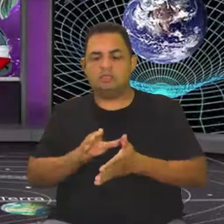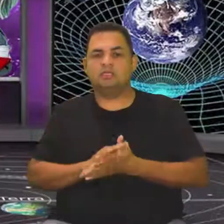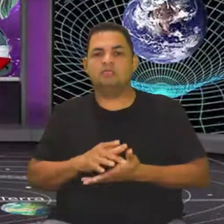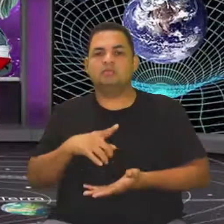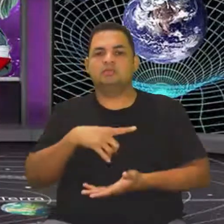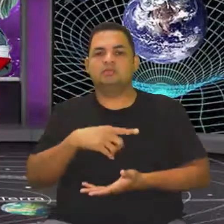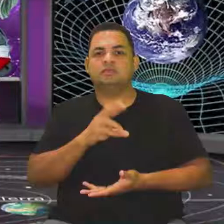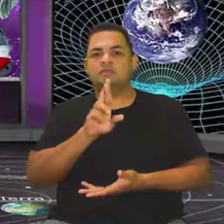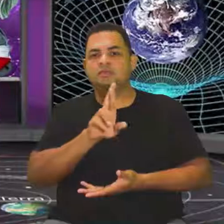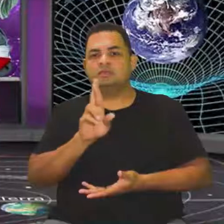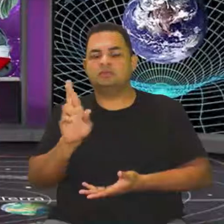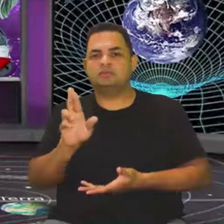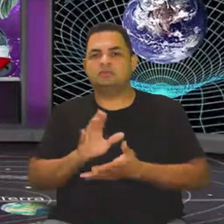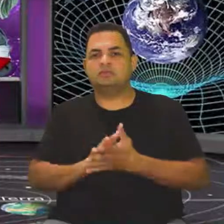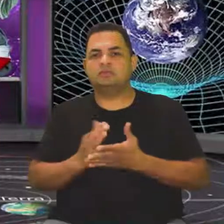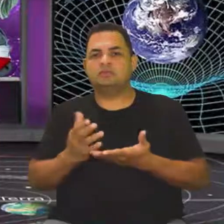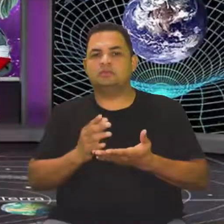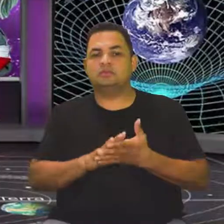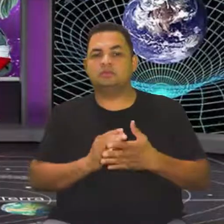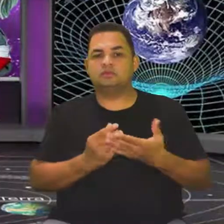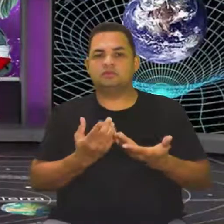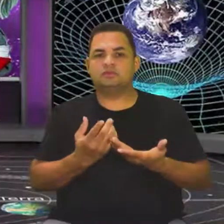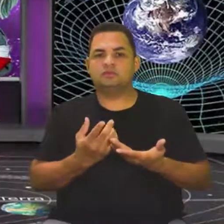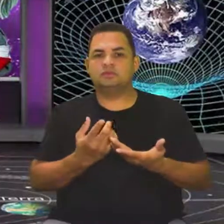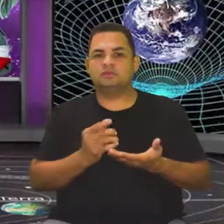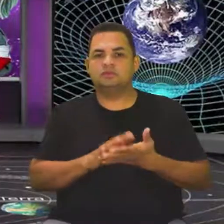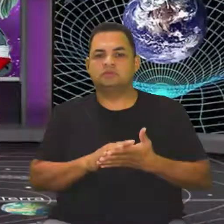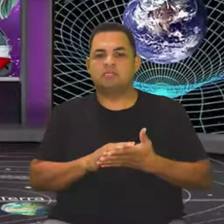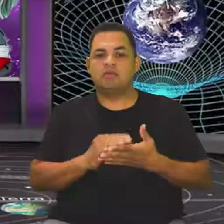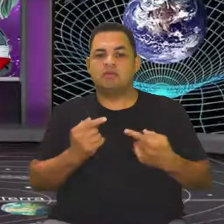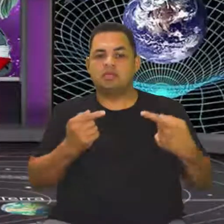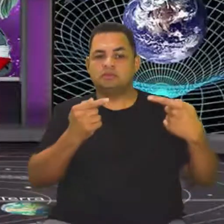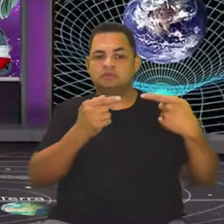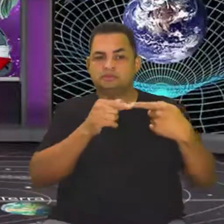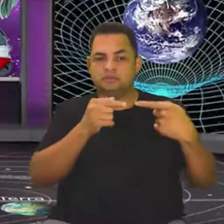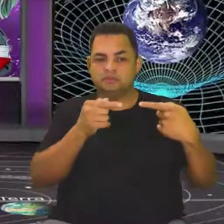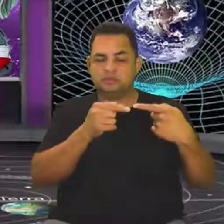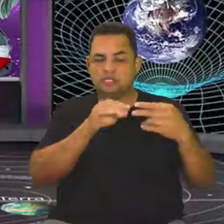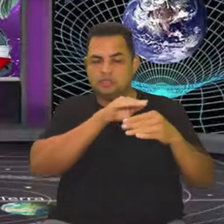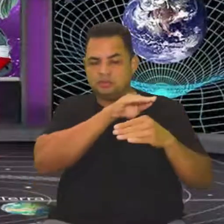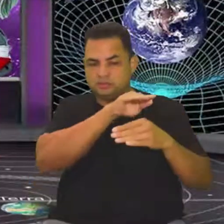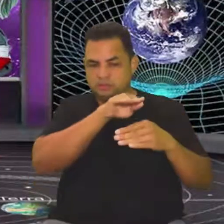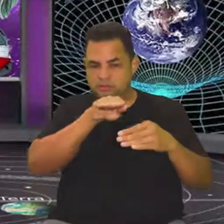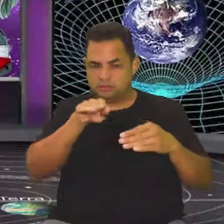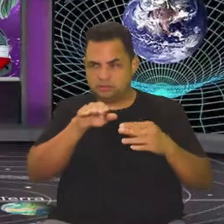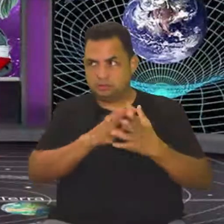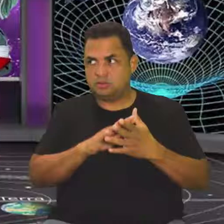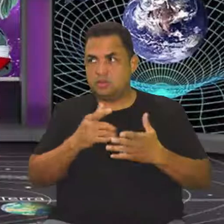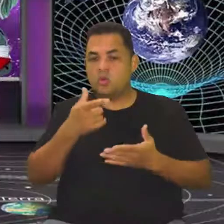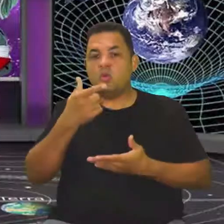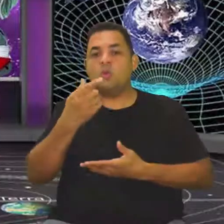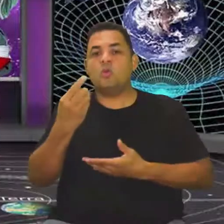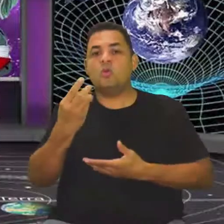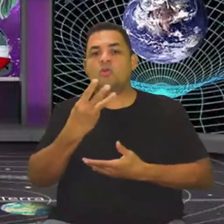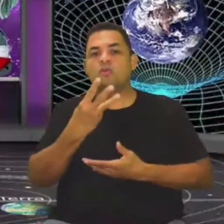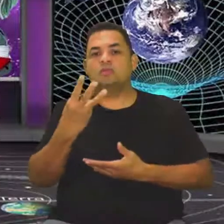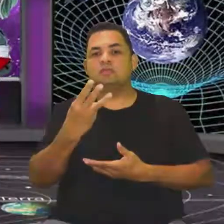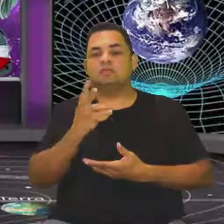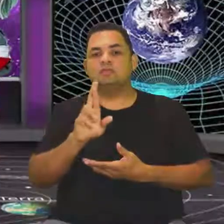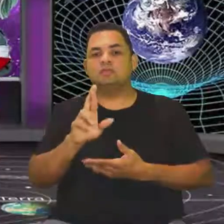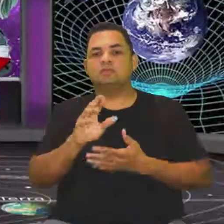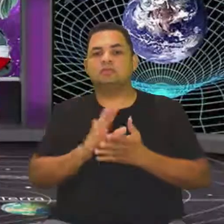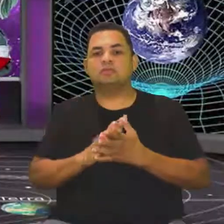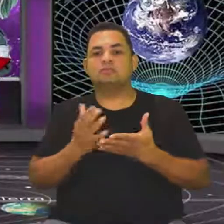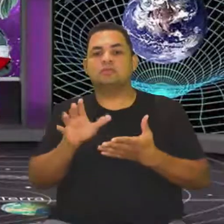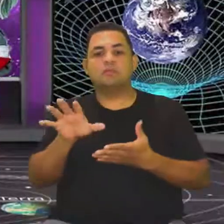e esses dois estão associados em série com um terceiro resistor, o que eu vou fazer para achar a resistência equivalente?